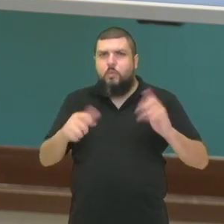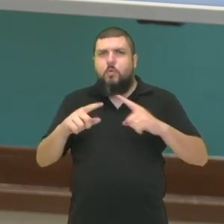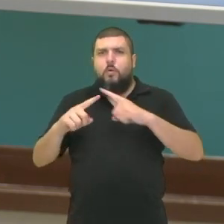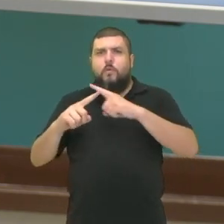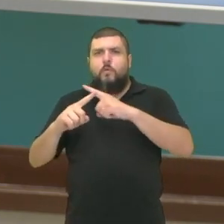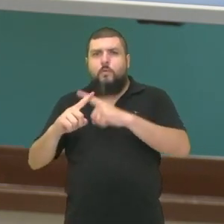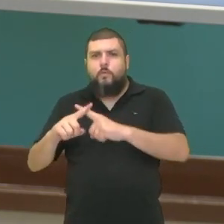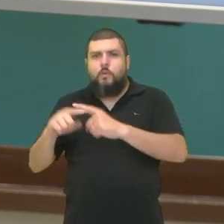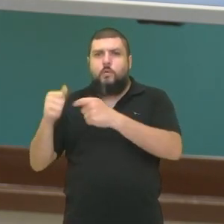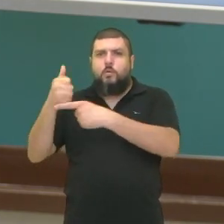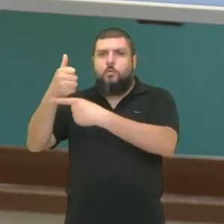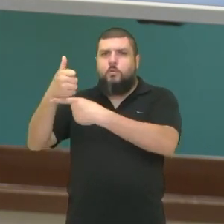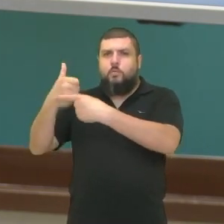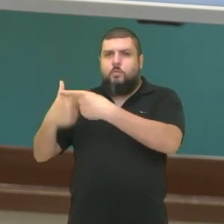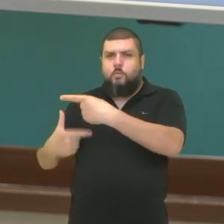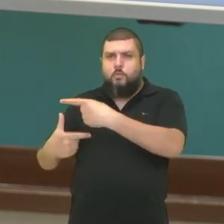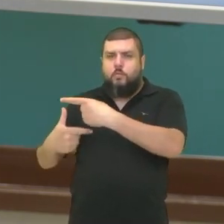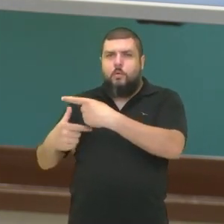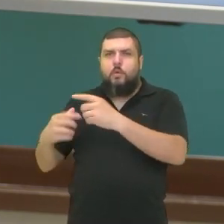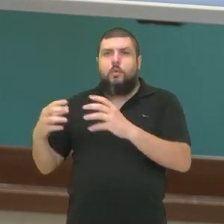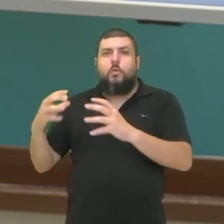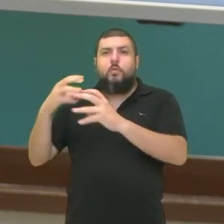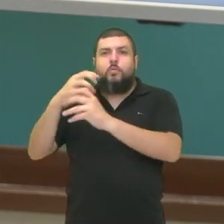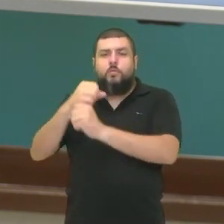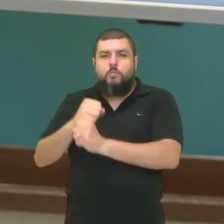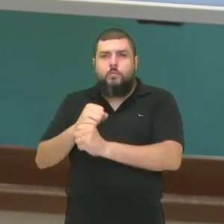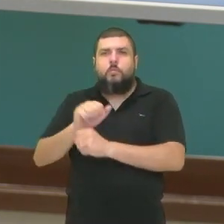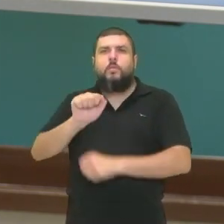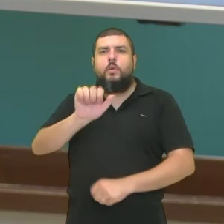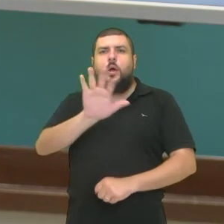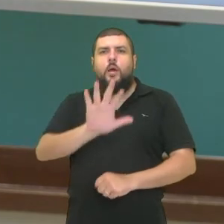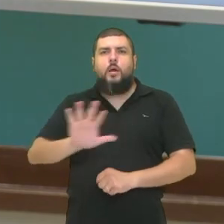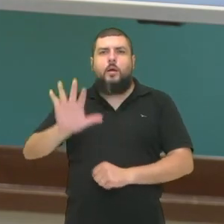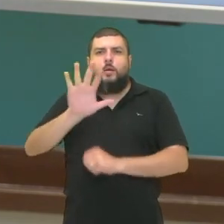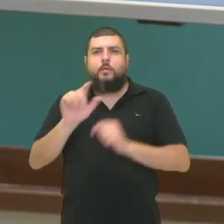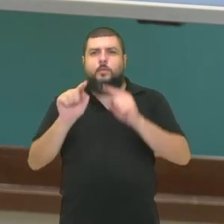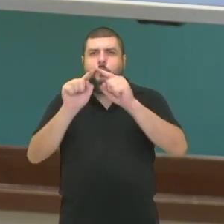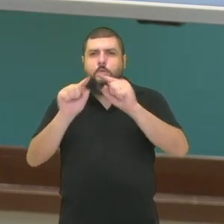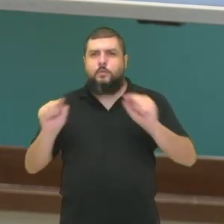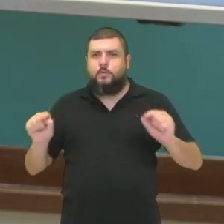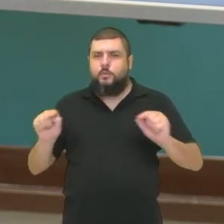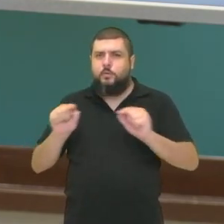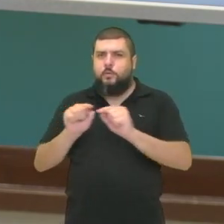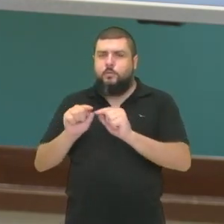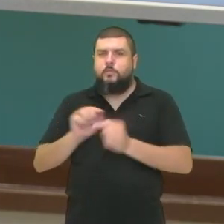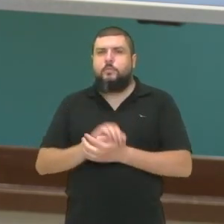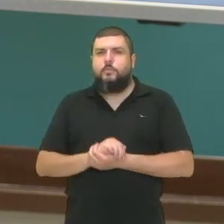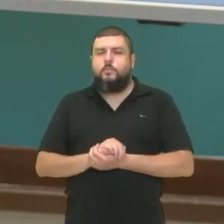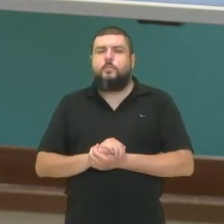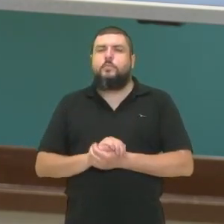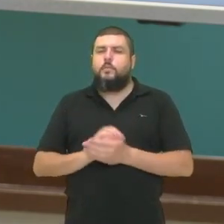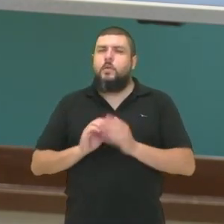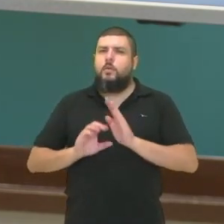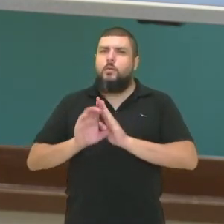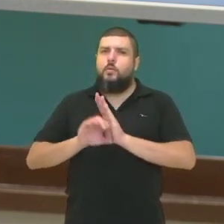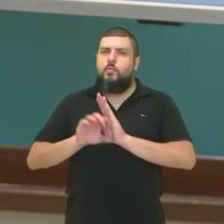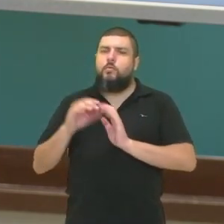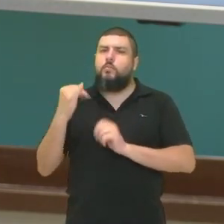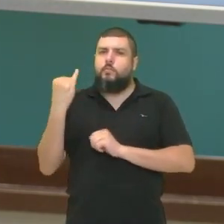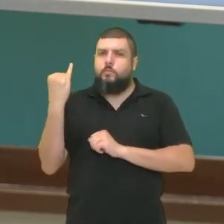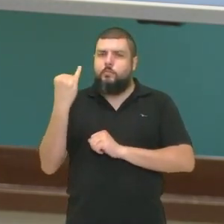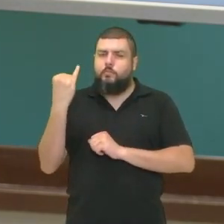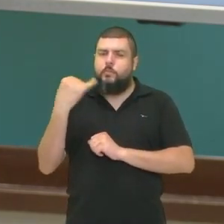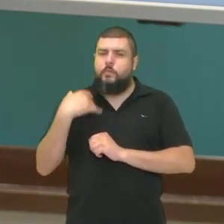dar para nós o valor da área do triângulo formado. Esse conceito é bastante importante quando a